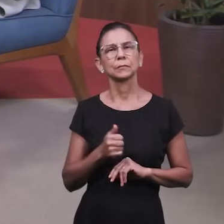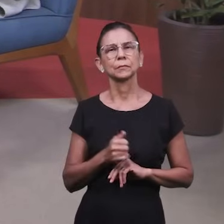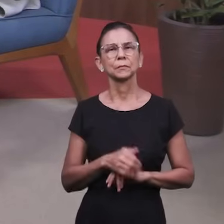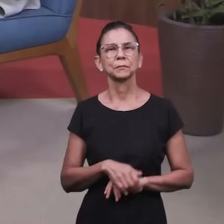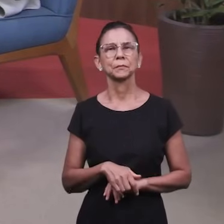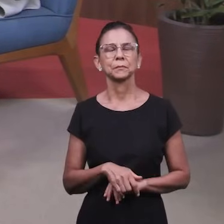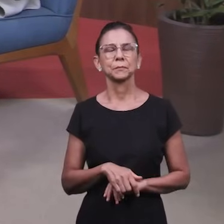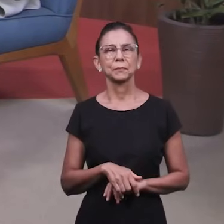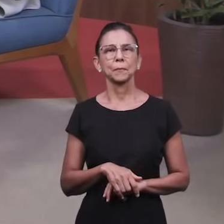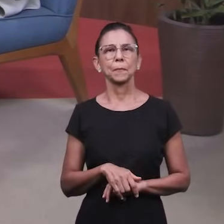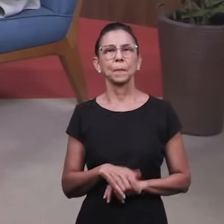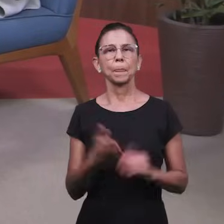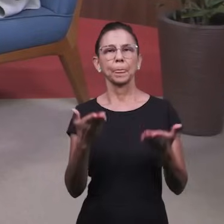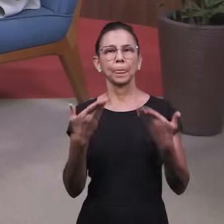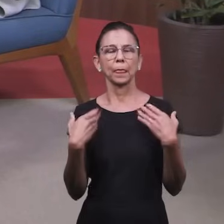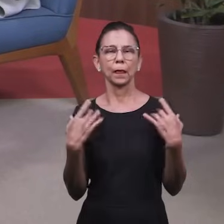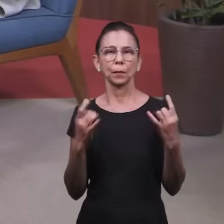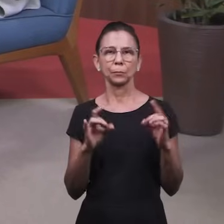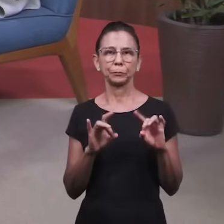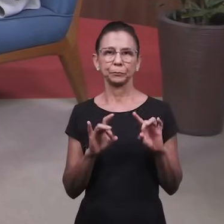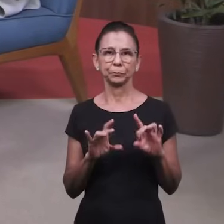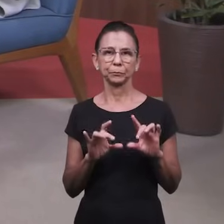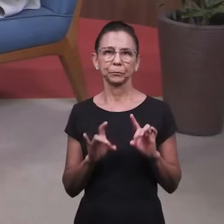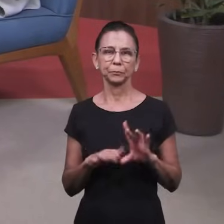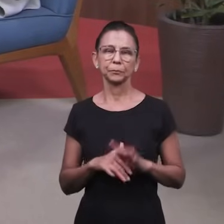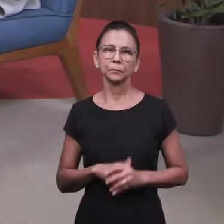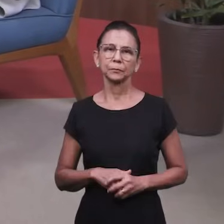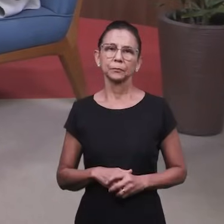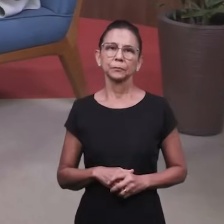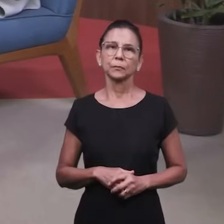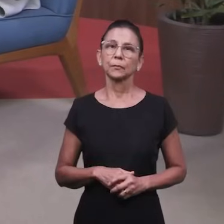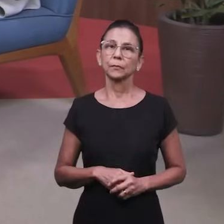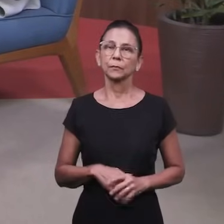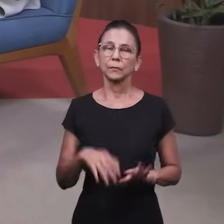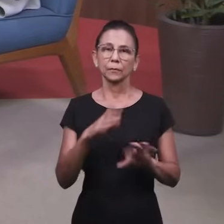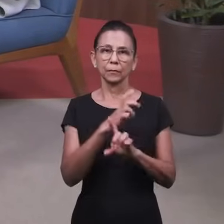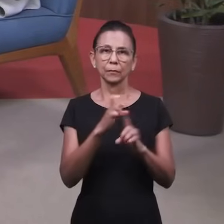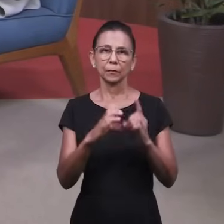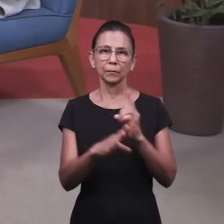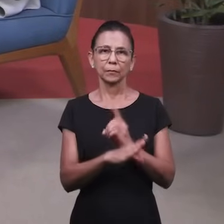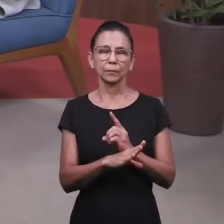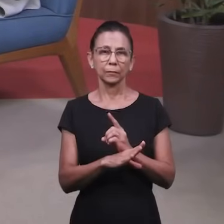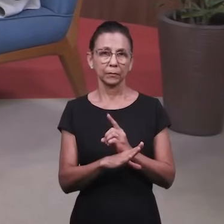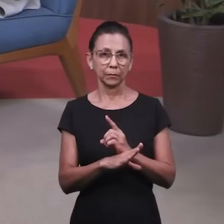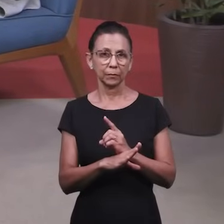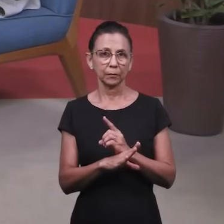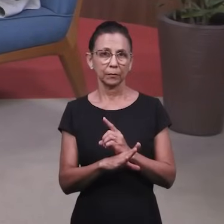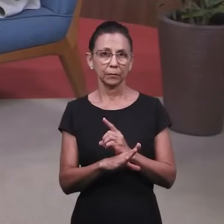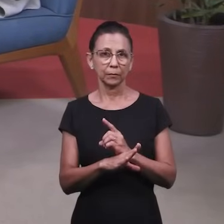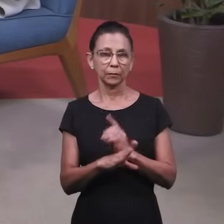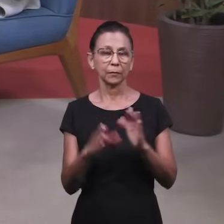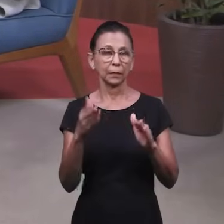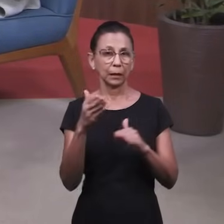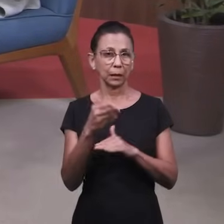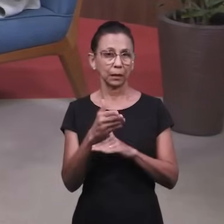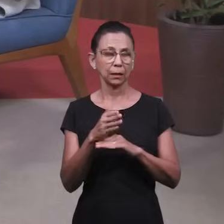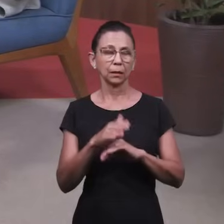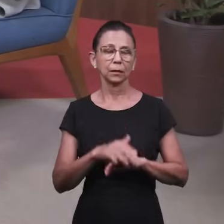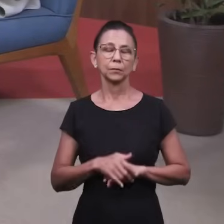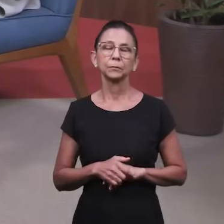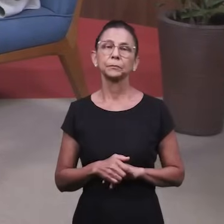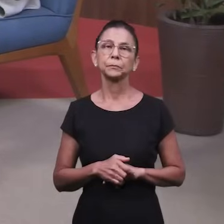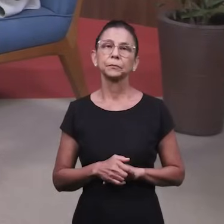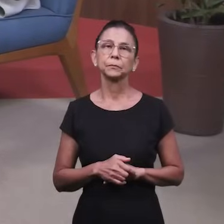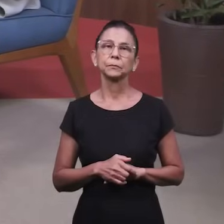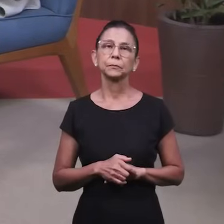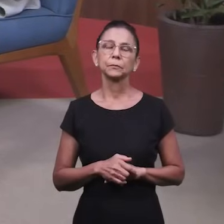assistir. Mas eu quero fazer um convite especial para você. Você não pode perder a Escola Bíblica Dominical, que vai ao ar em todas as nossas